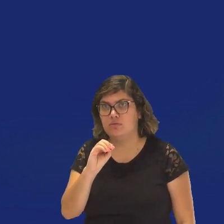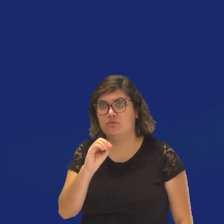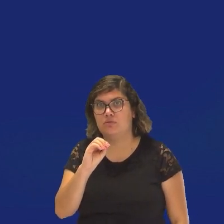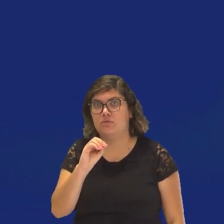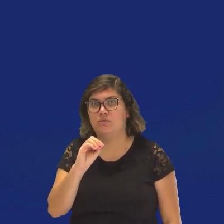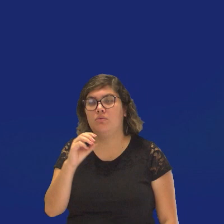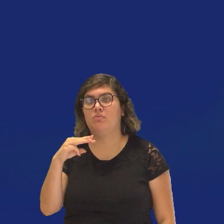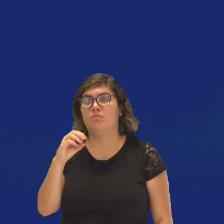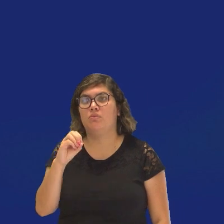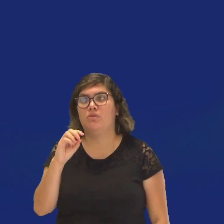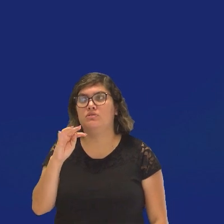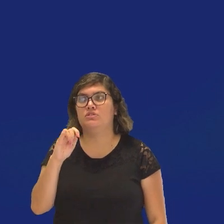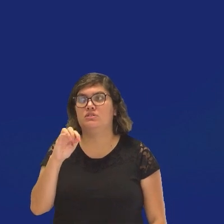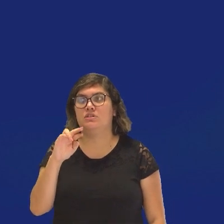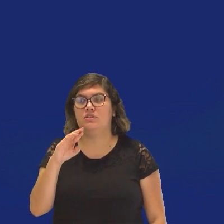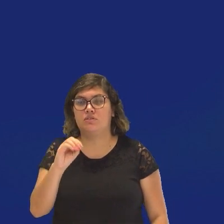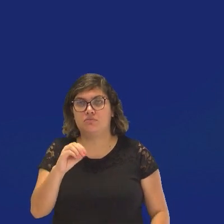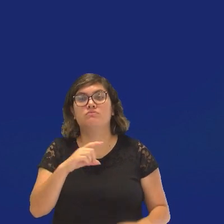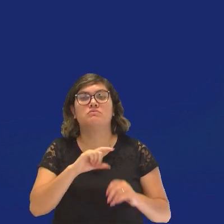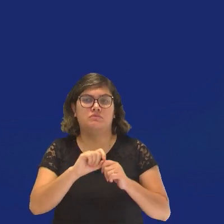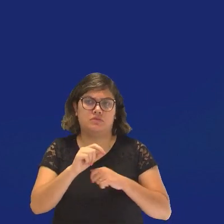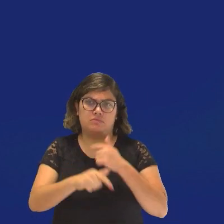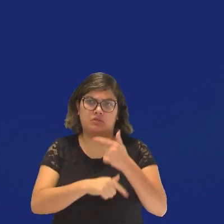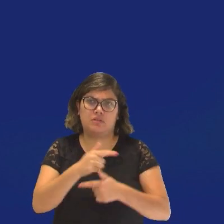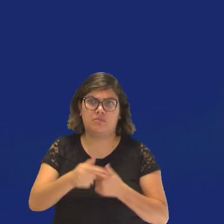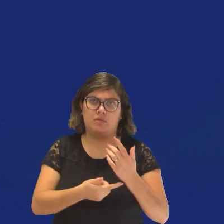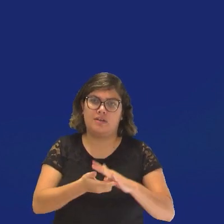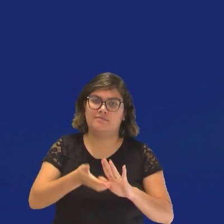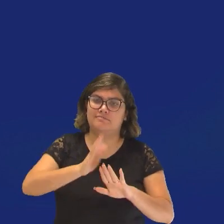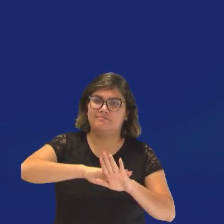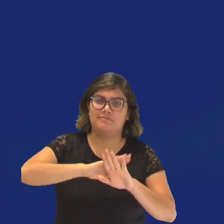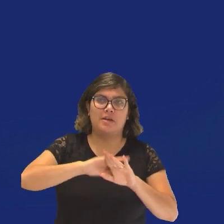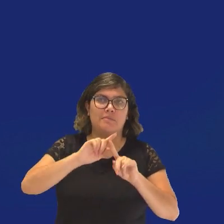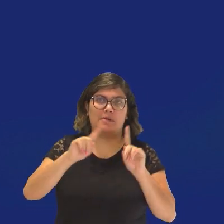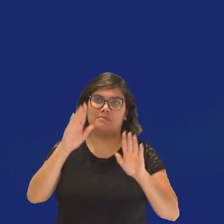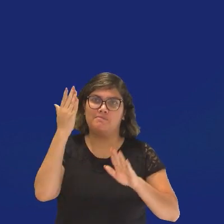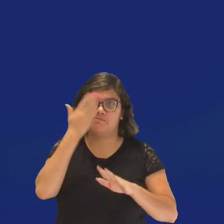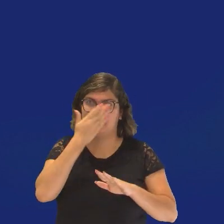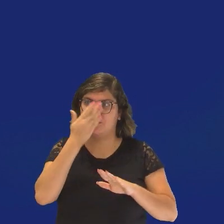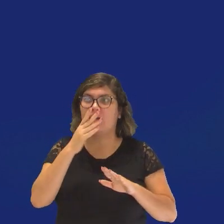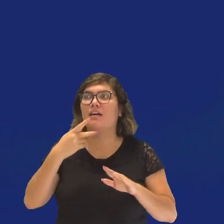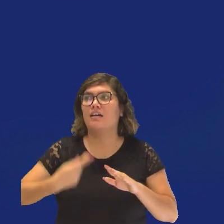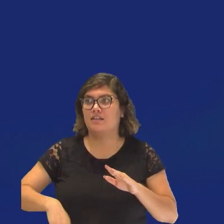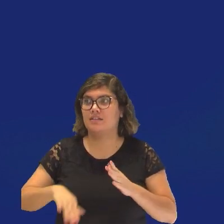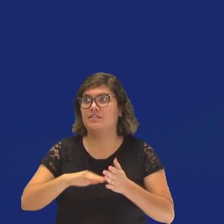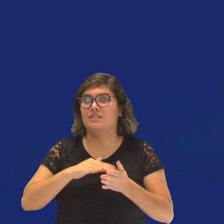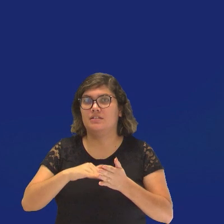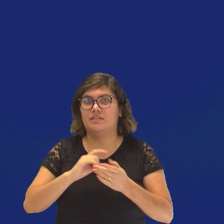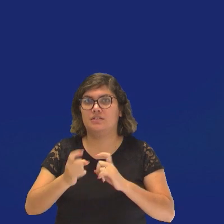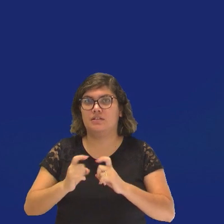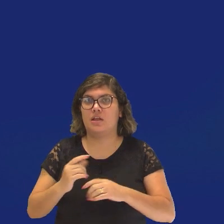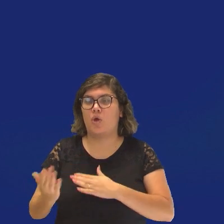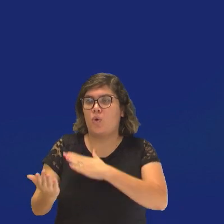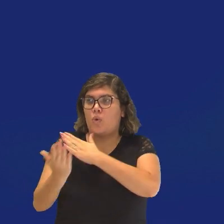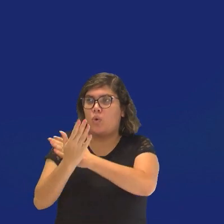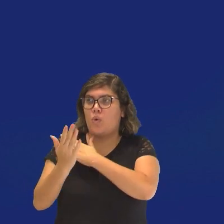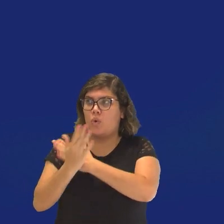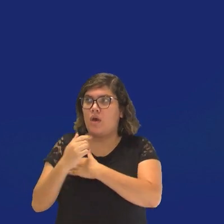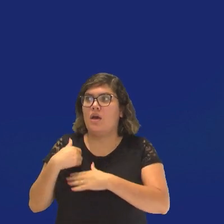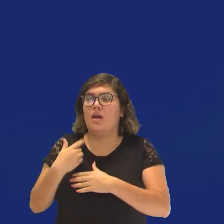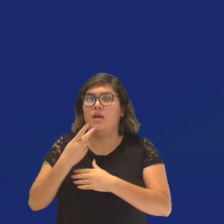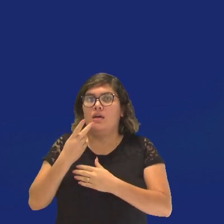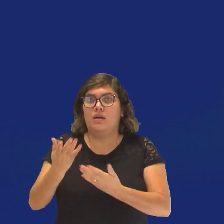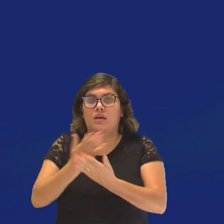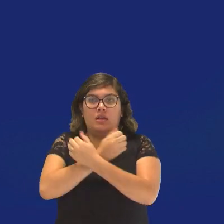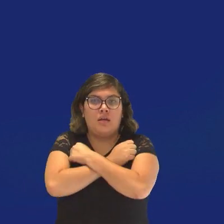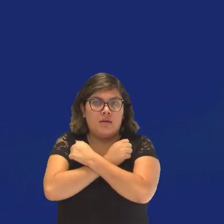Montenegro Filho, que faz o trabalho de bastidores, que nem sempre aparece, né? O próprio pessoal aqui da Secretaria Executiva, que tem nos ajudado muito. E eu queria deixar um